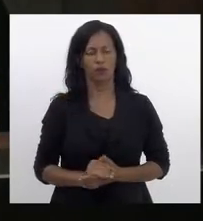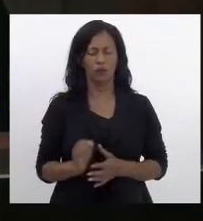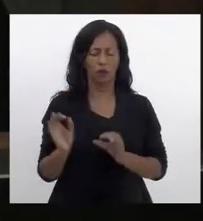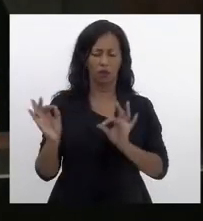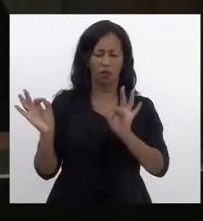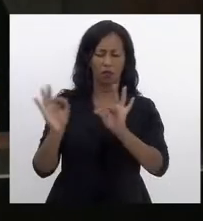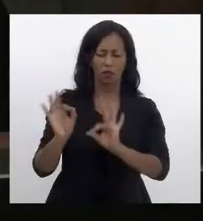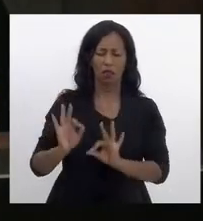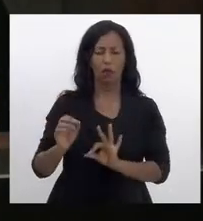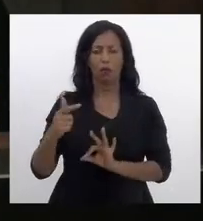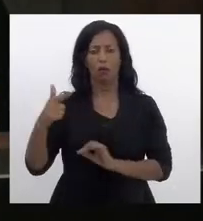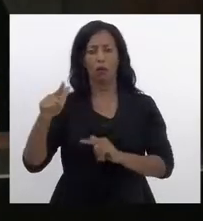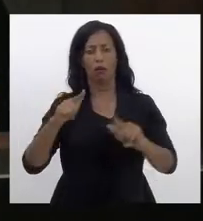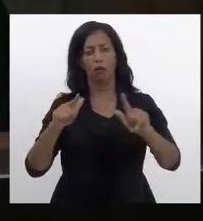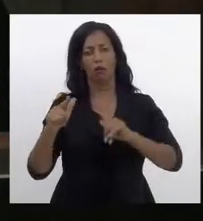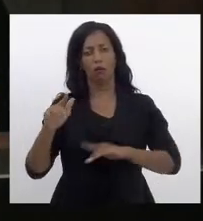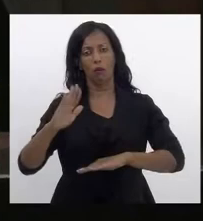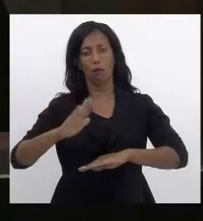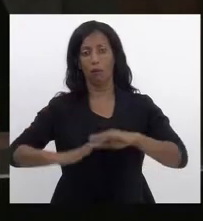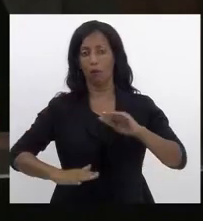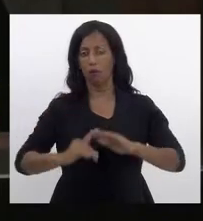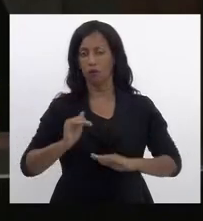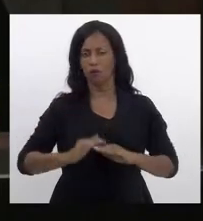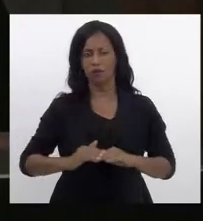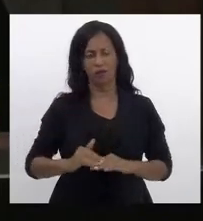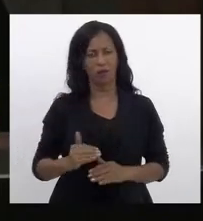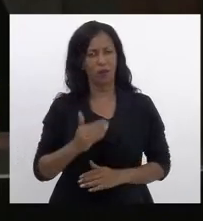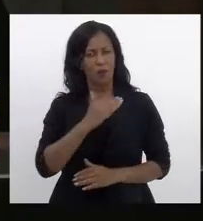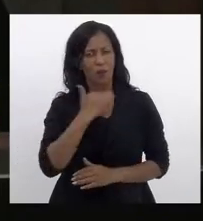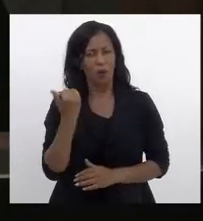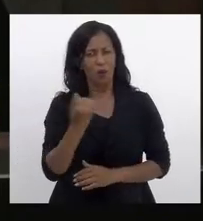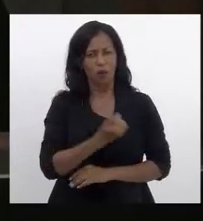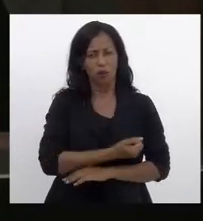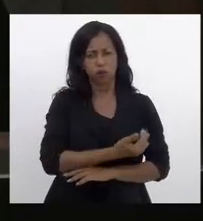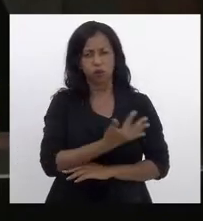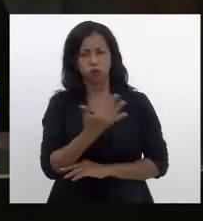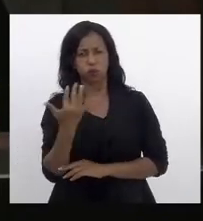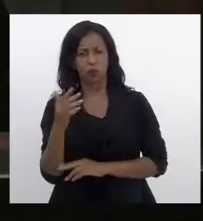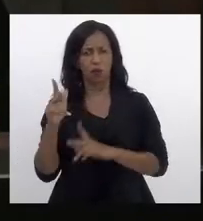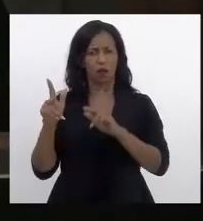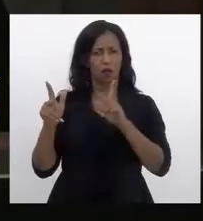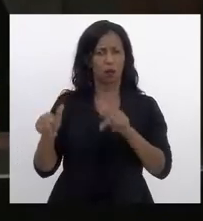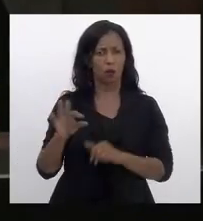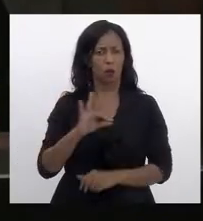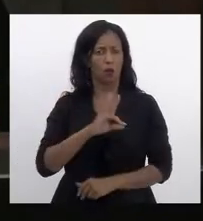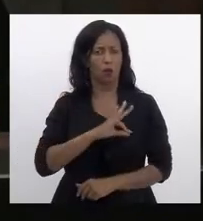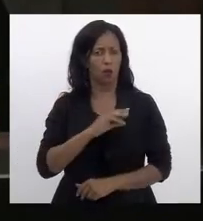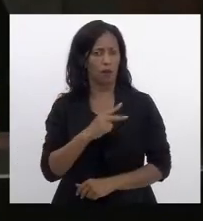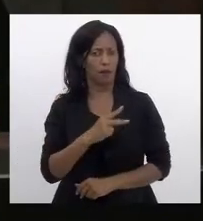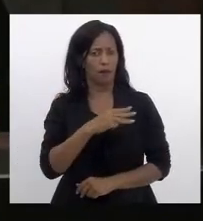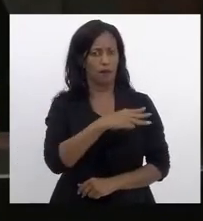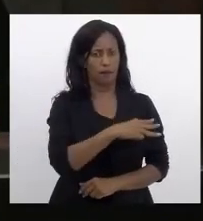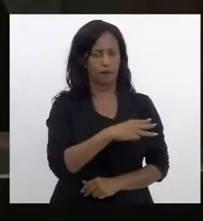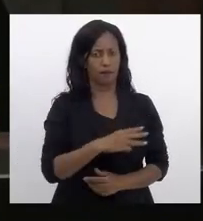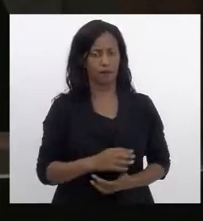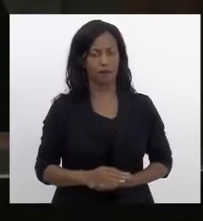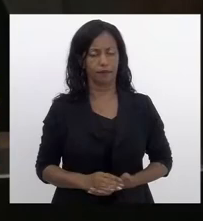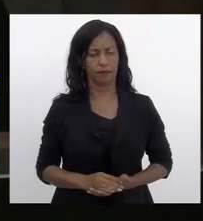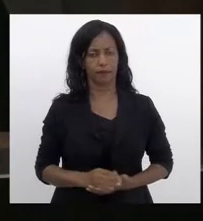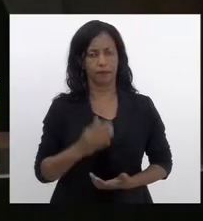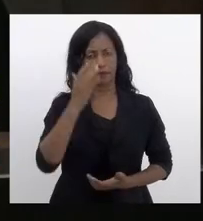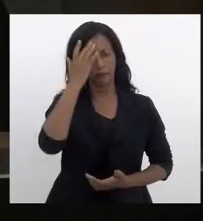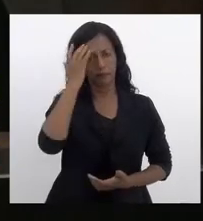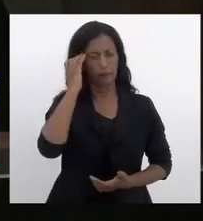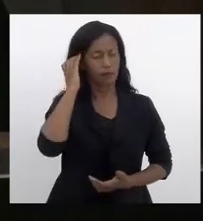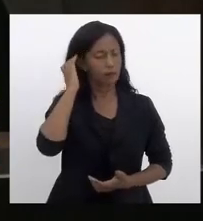Nenhuma outra profissão se morre tantos profissionais como na Polícia Militar. E aí eu tenho